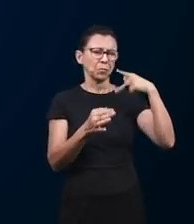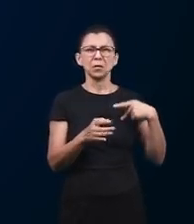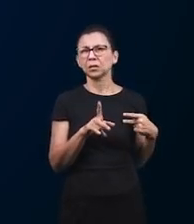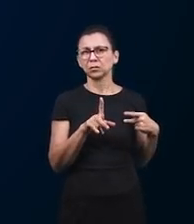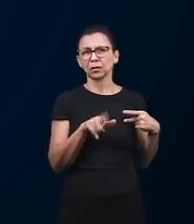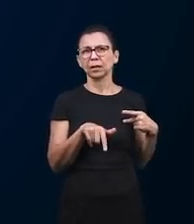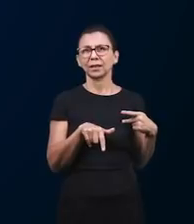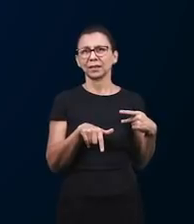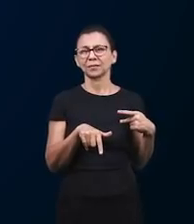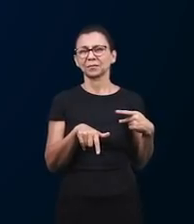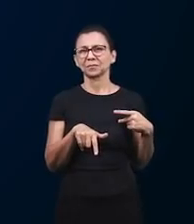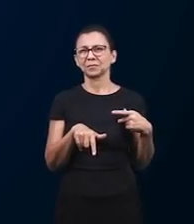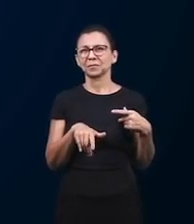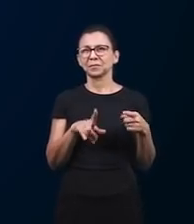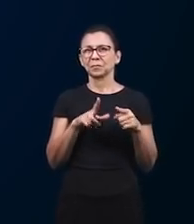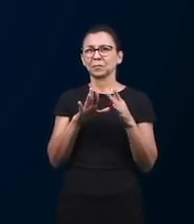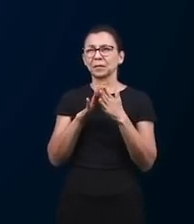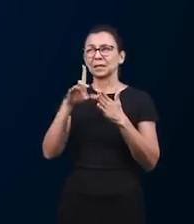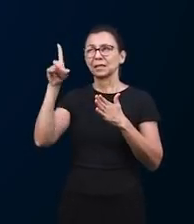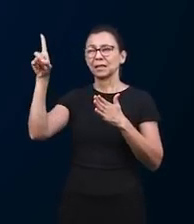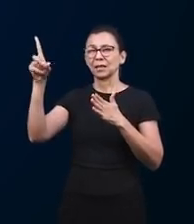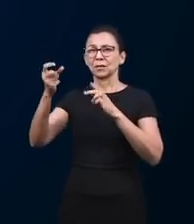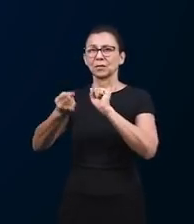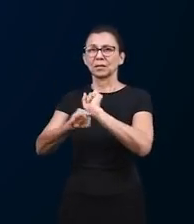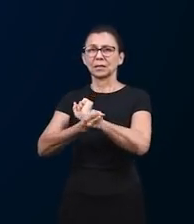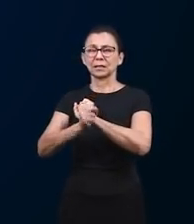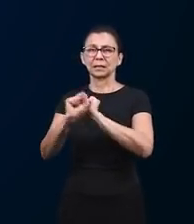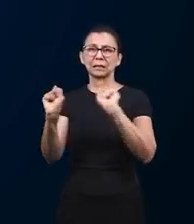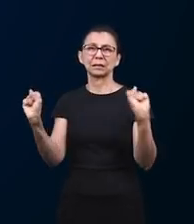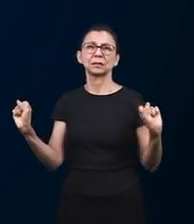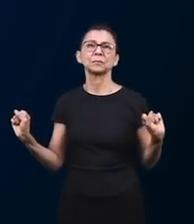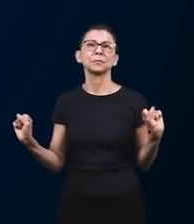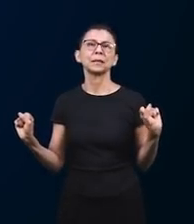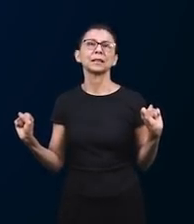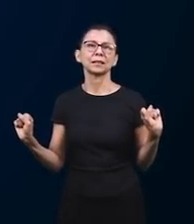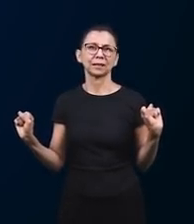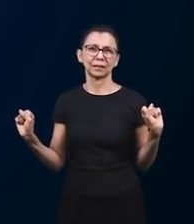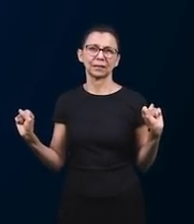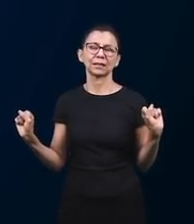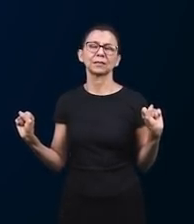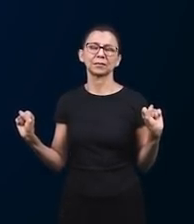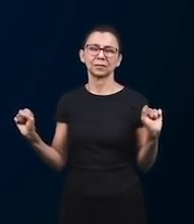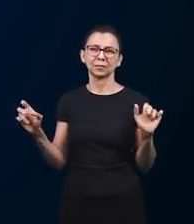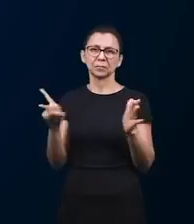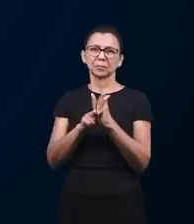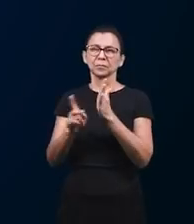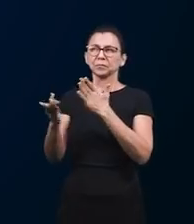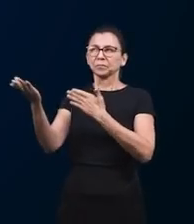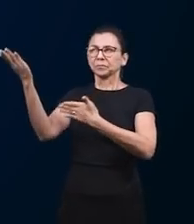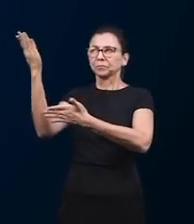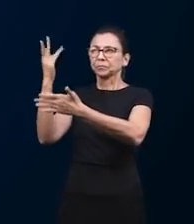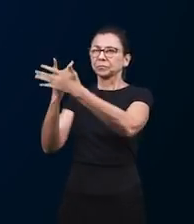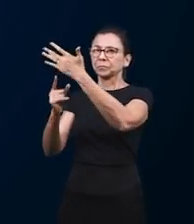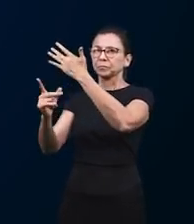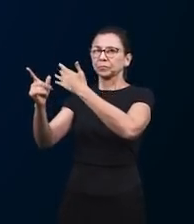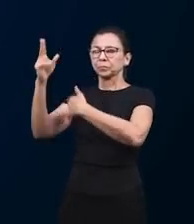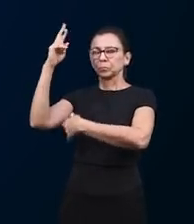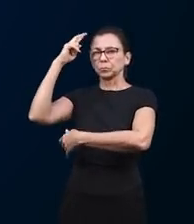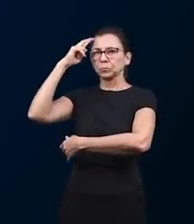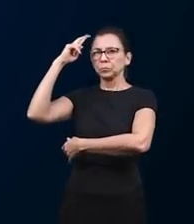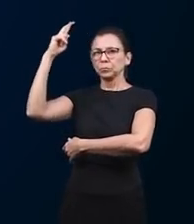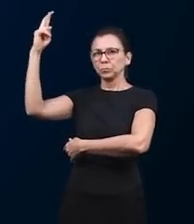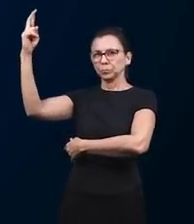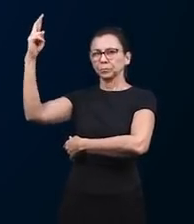próprio do homem, mas tem uma palavra que liberta. E essa palavra, ela vem da eternidade, ela